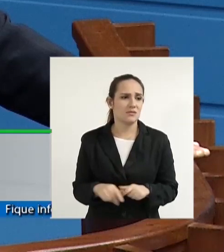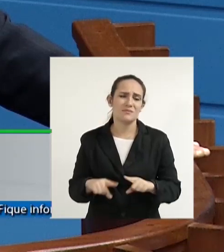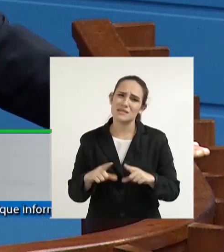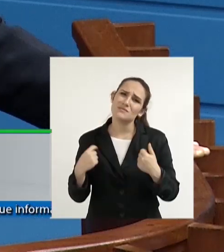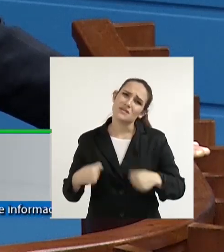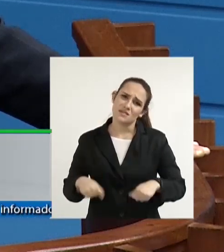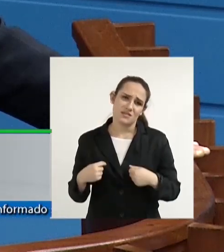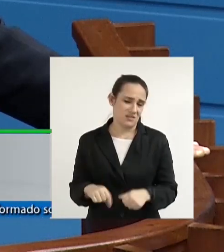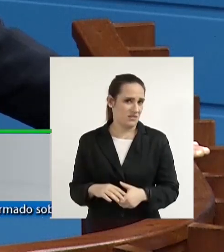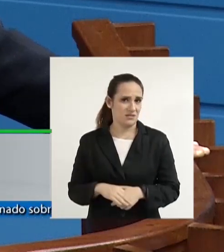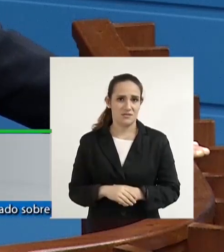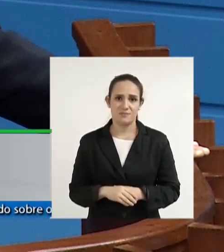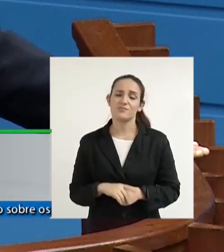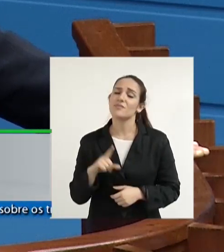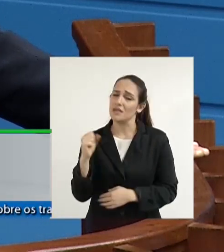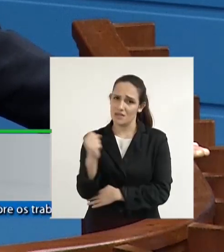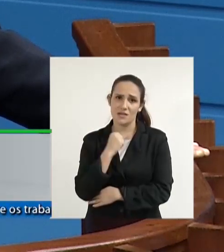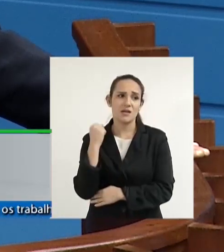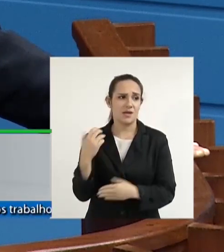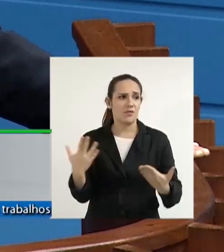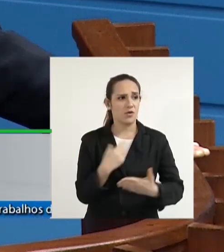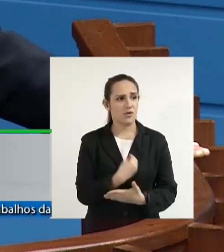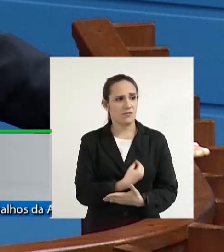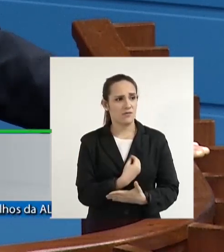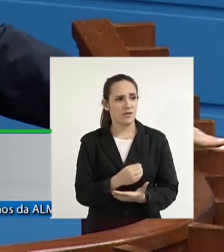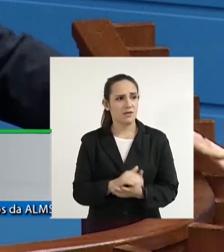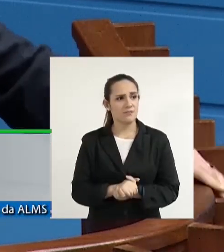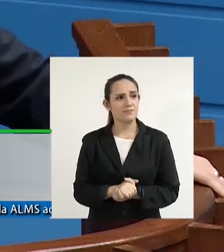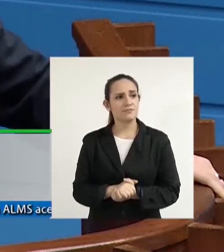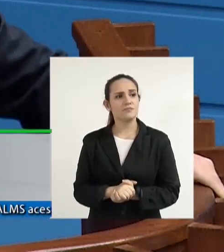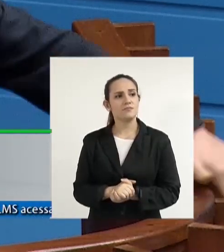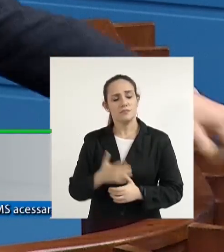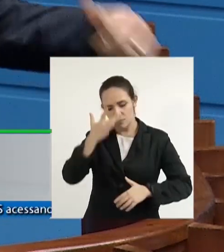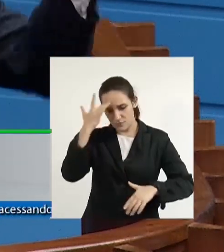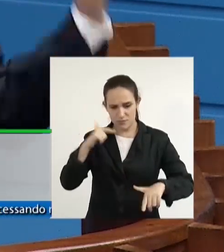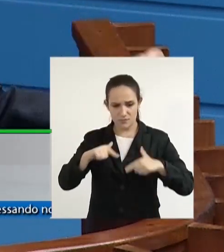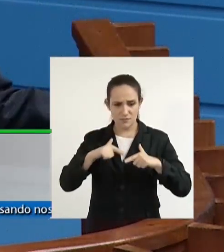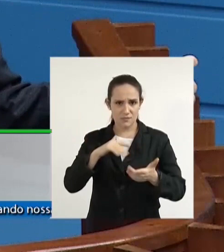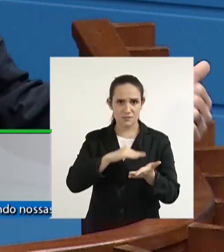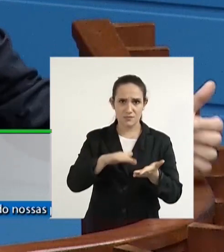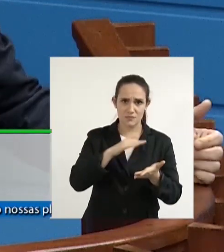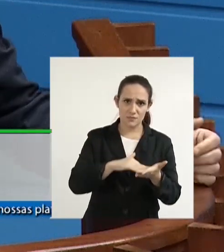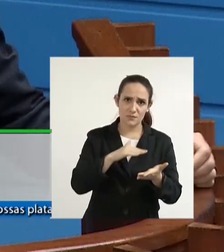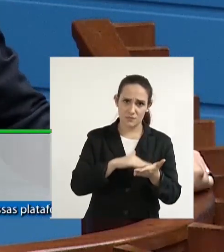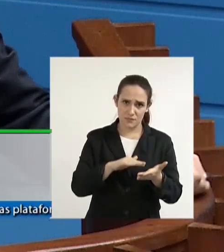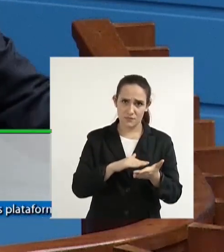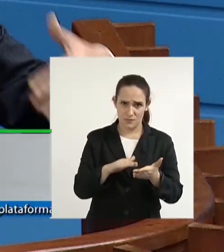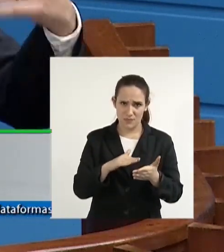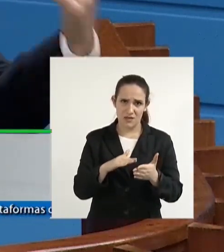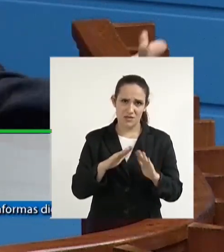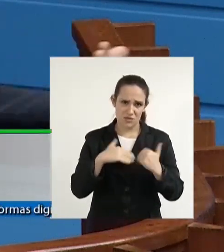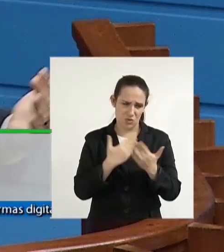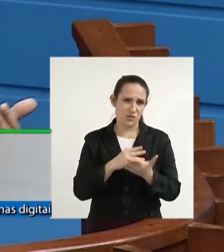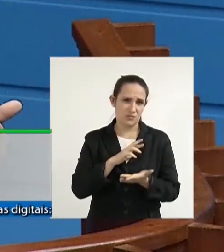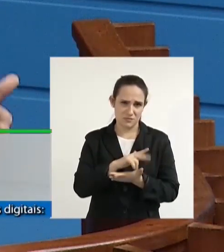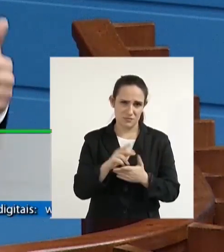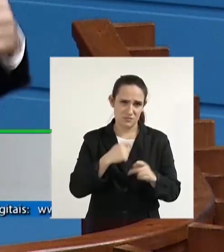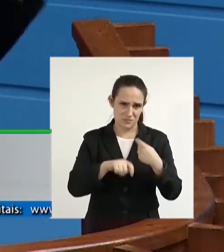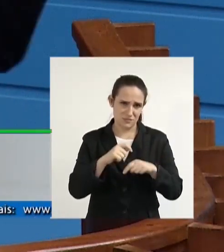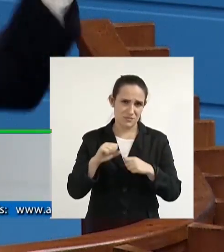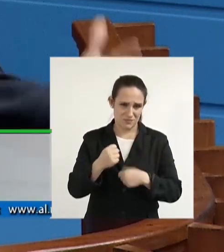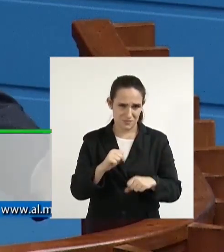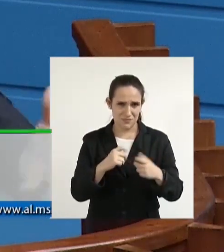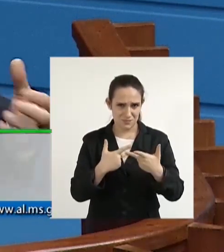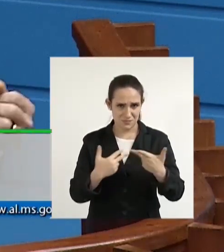é extremamente grave que nós estamos vivendo. Servidores administrativos, desde o governo passado, já vêm negociando com o